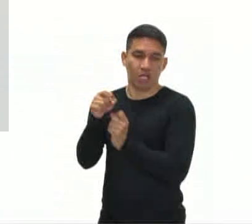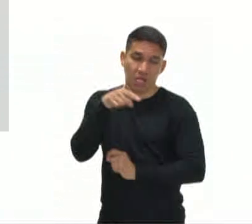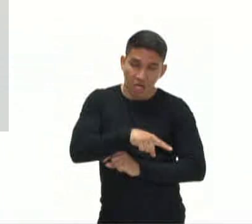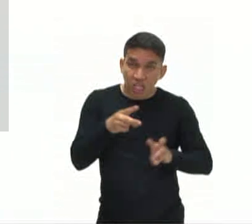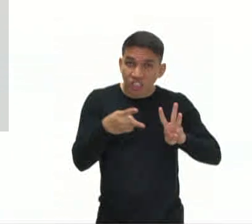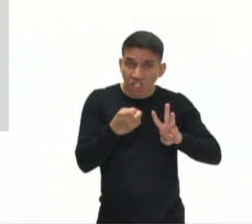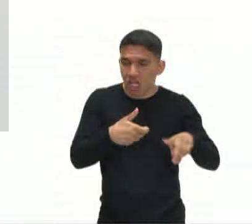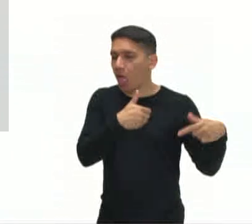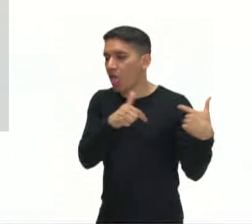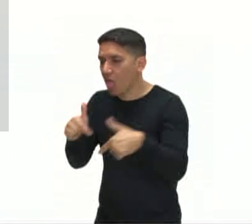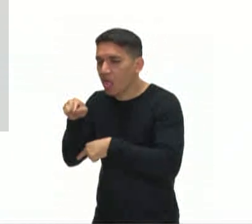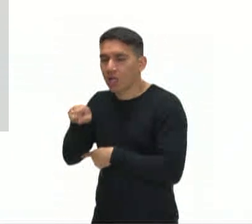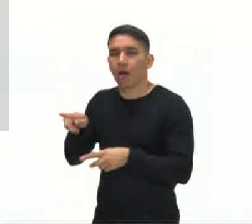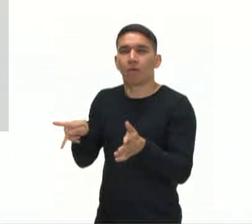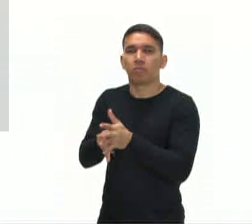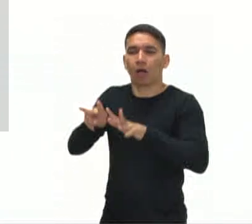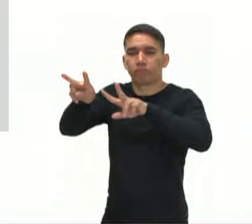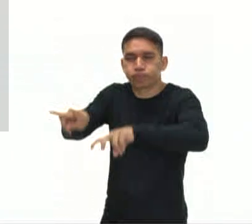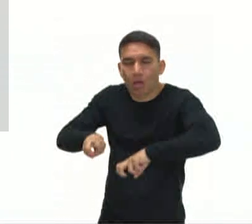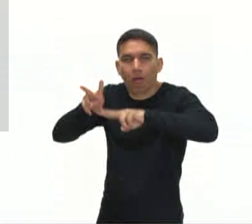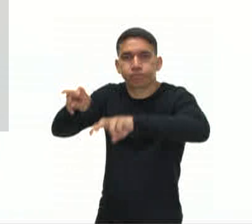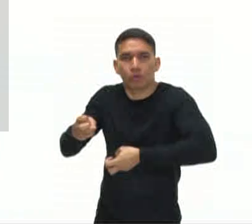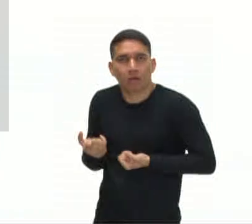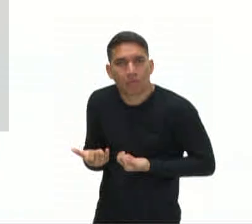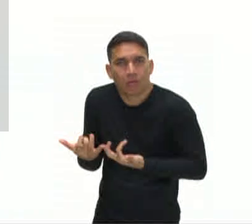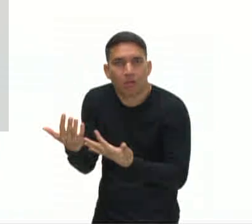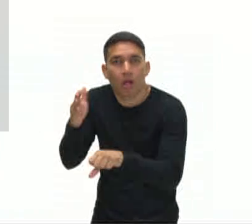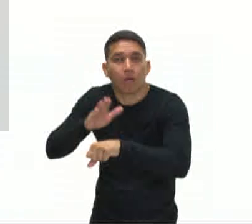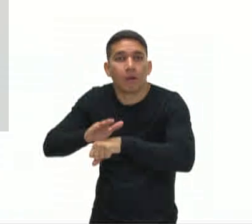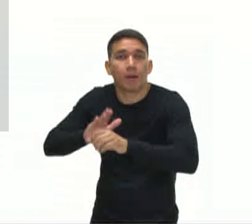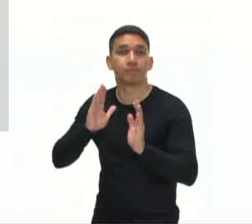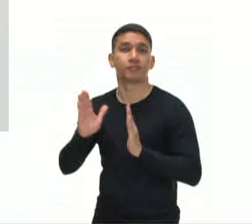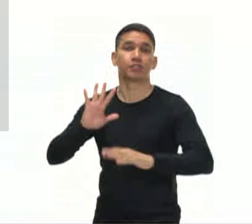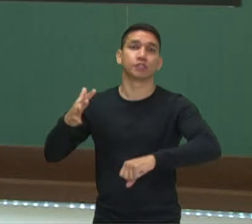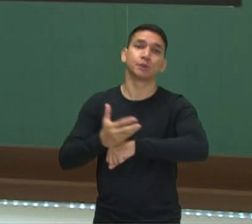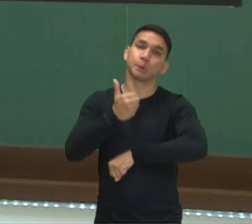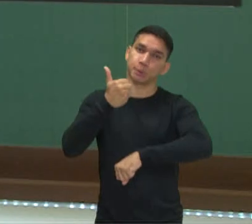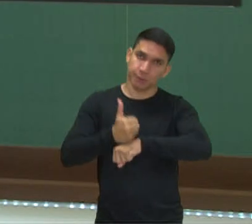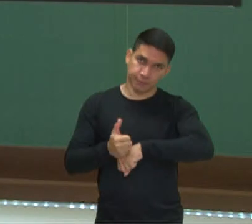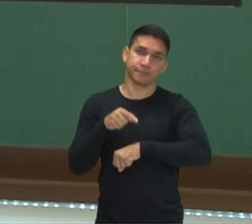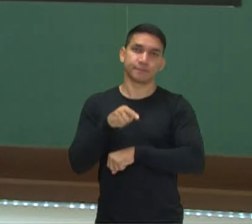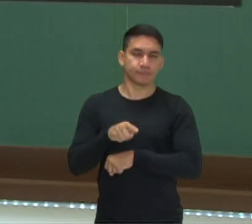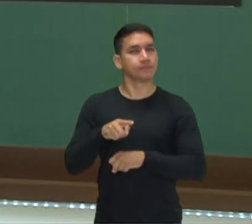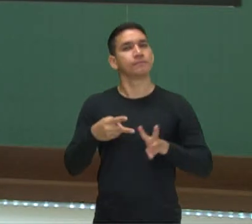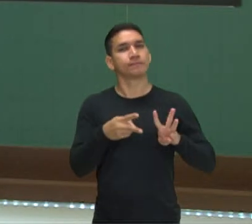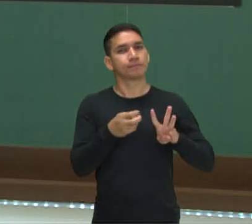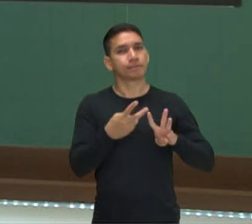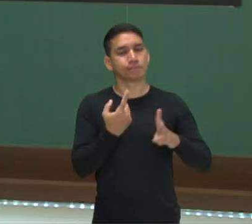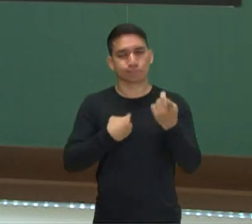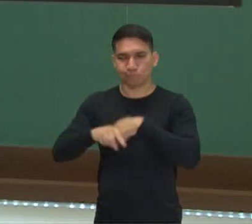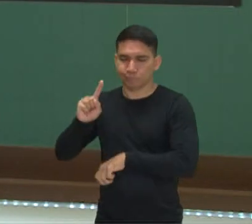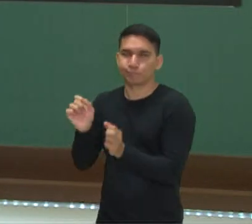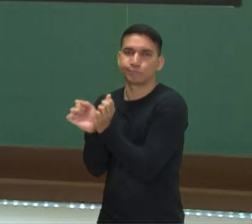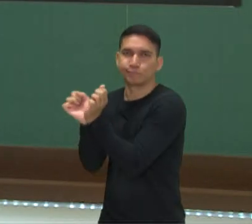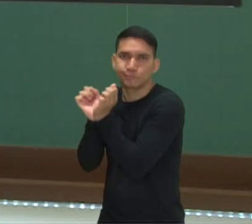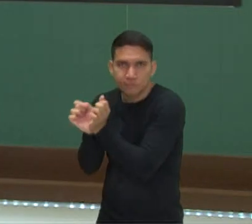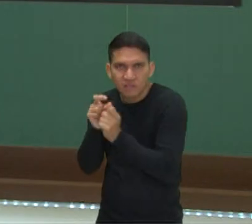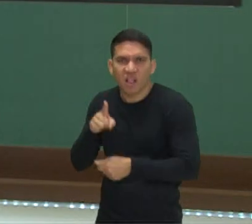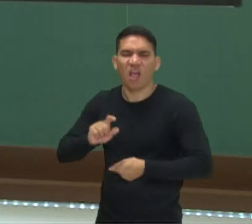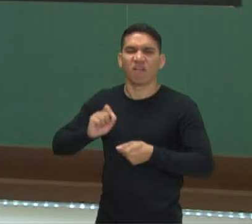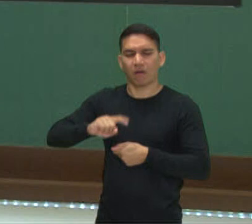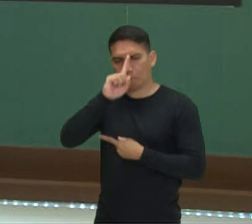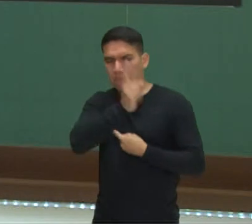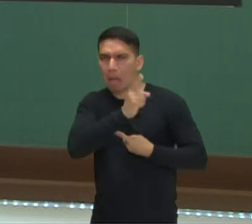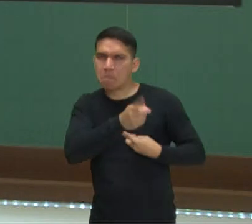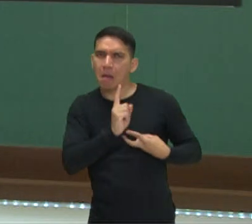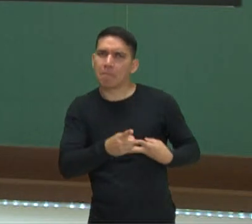nas lavouras, né, de cultivo do período da colonização, então como escravos, né, ali trabalho excessivo, trabalho